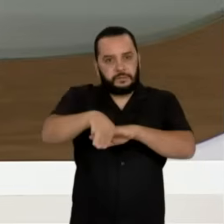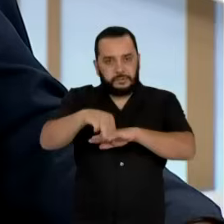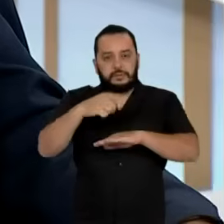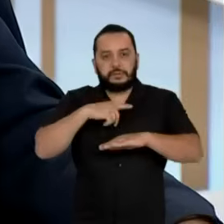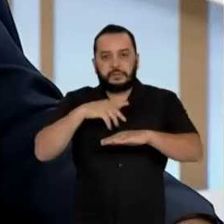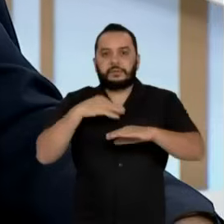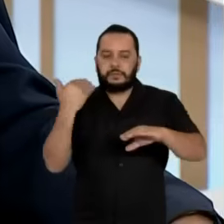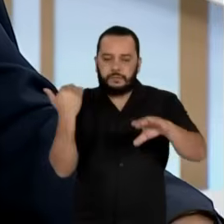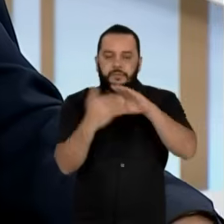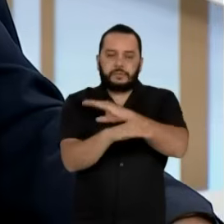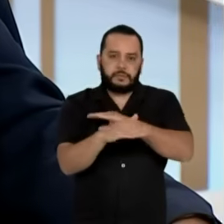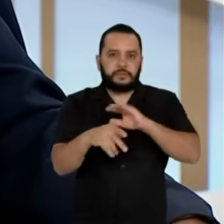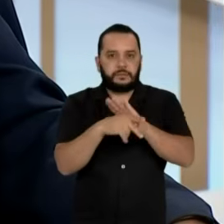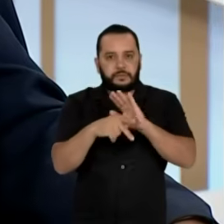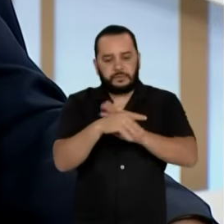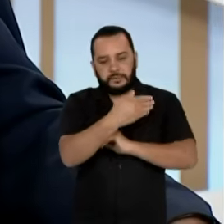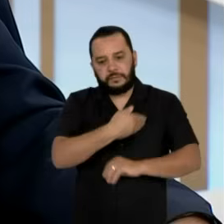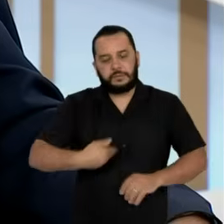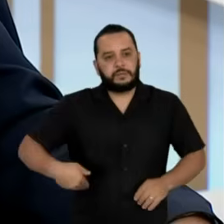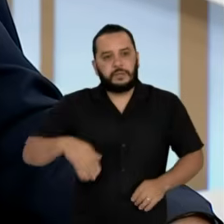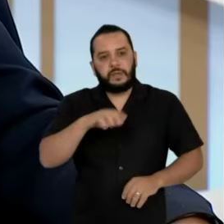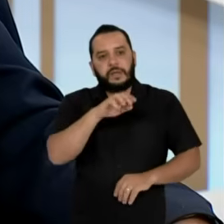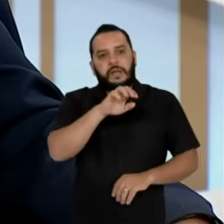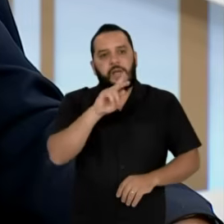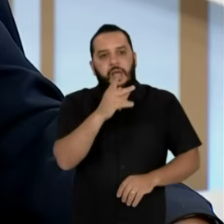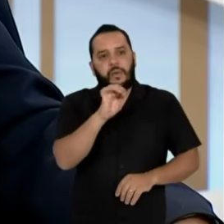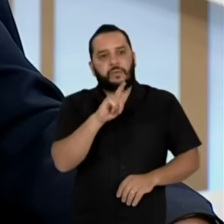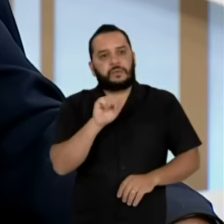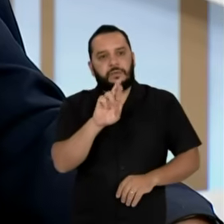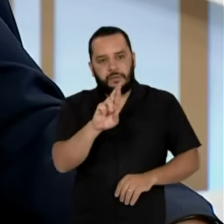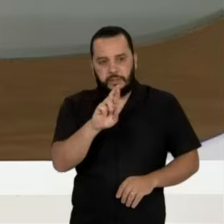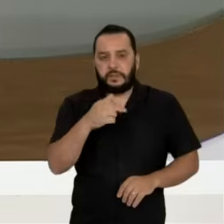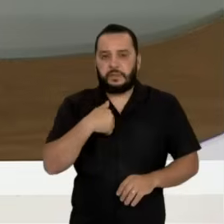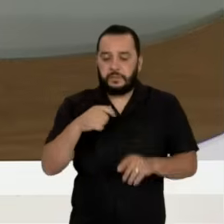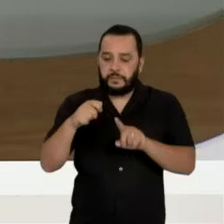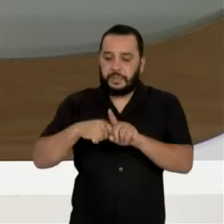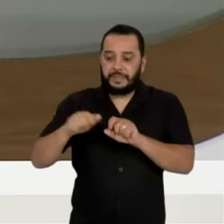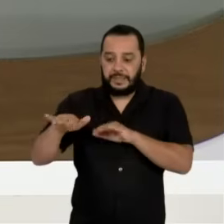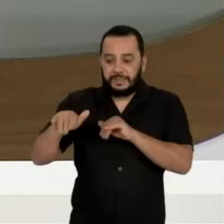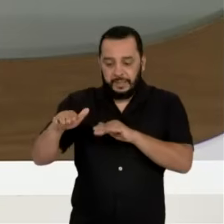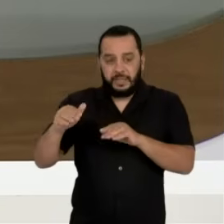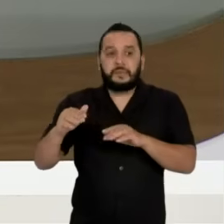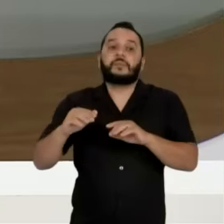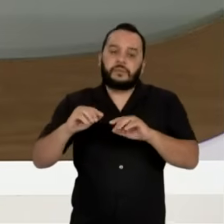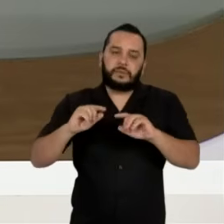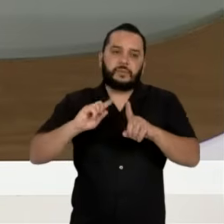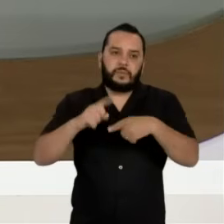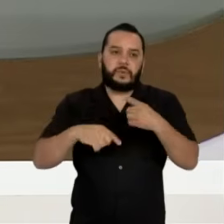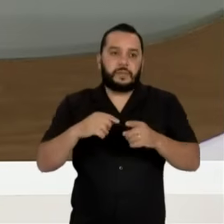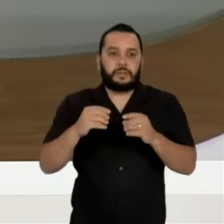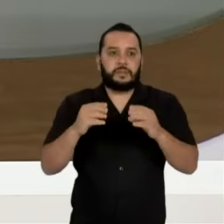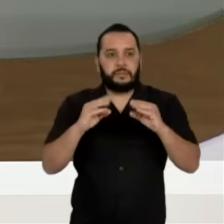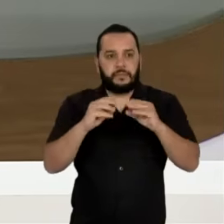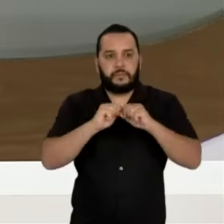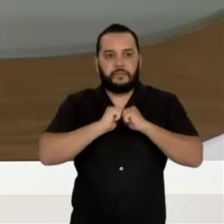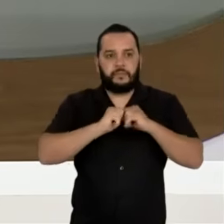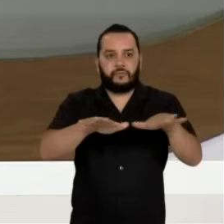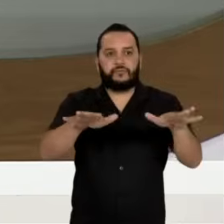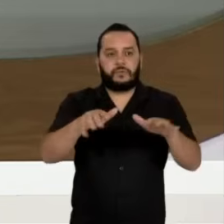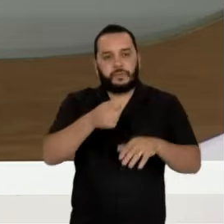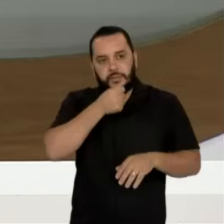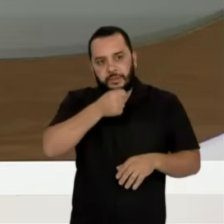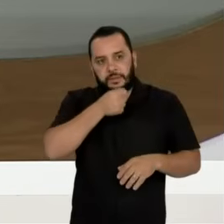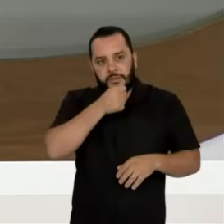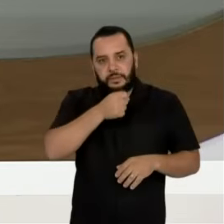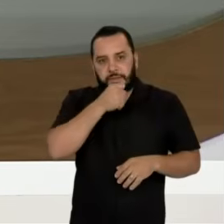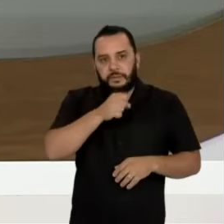Helder Barbalho. Esse áudio foi enviado em setembro, quando começou o fogo, mas vazou recentemente, salvo engano, foi numa reportagem do